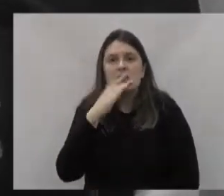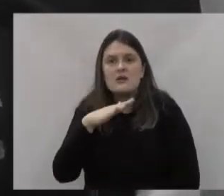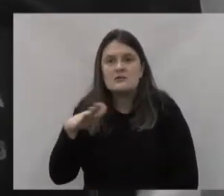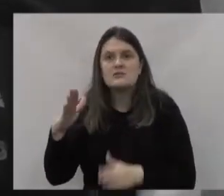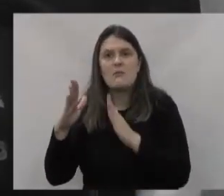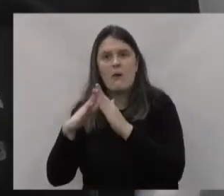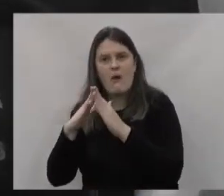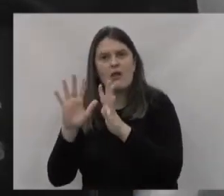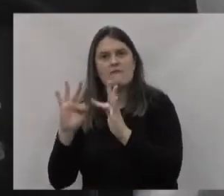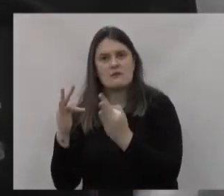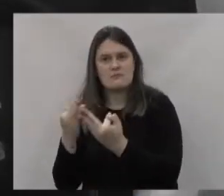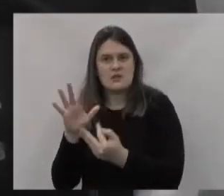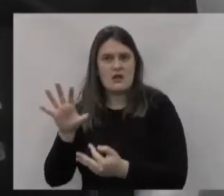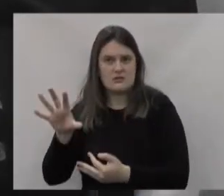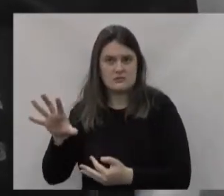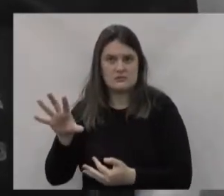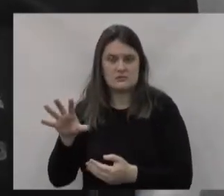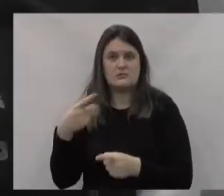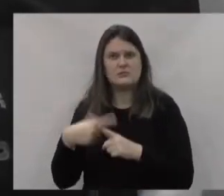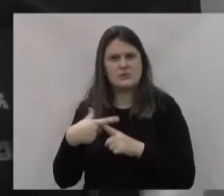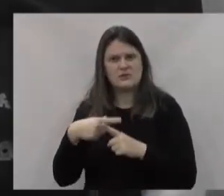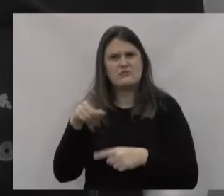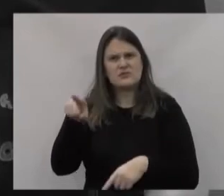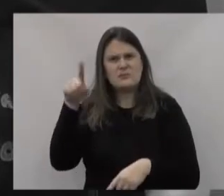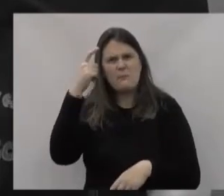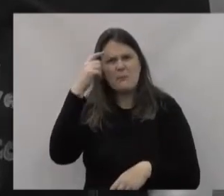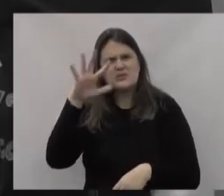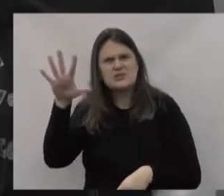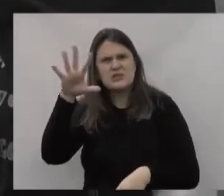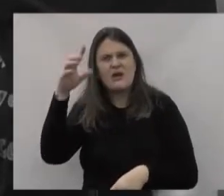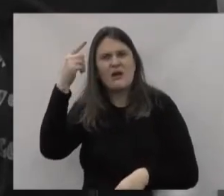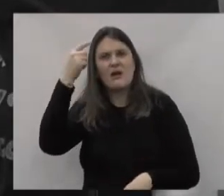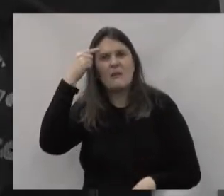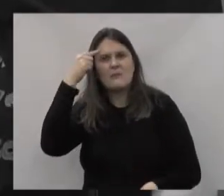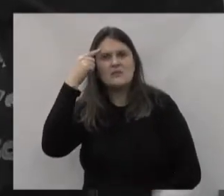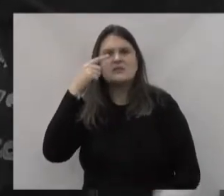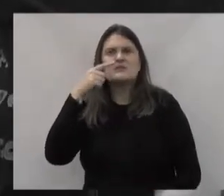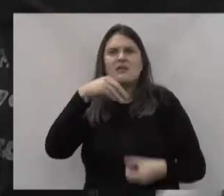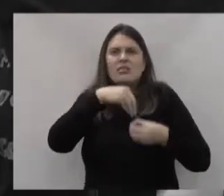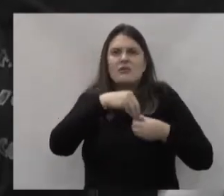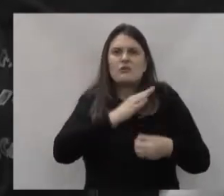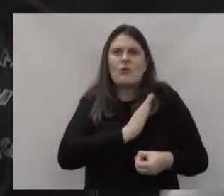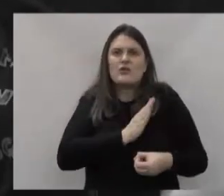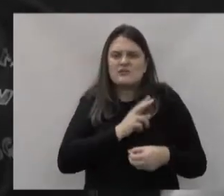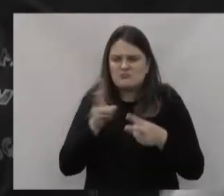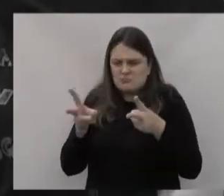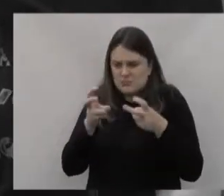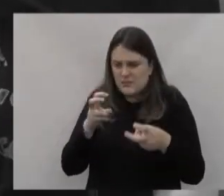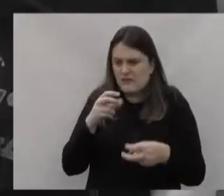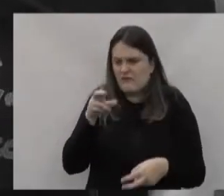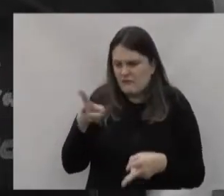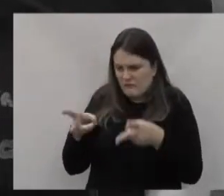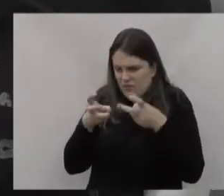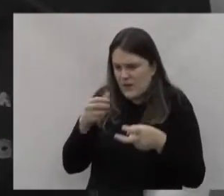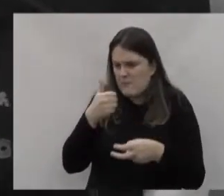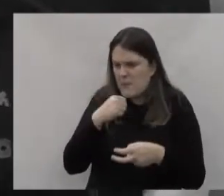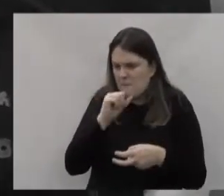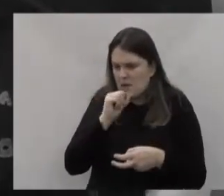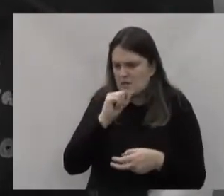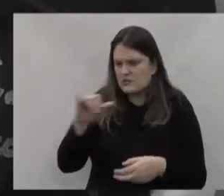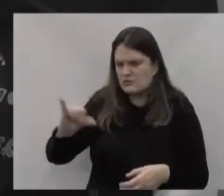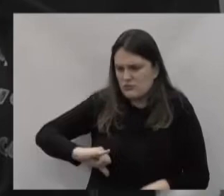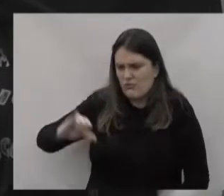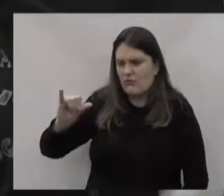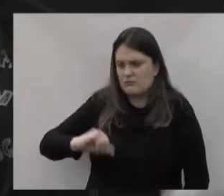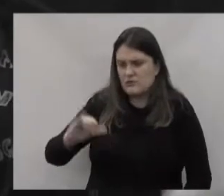mora naquele ambiente. Porque vocês imaginem a cabeça e o coração de uma criança que vê a mãe, que cresce vendo a